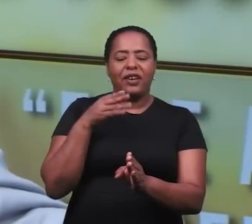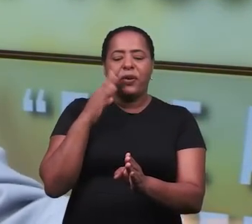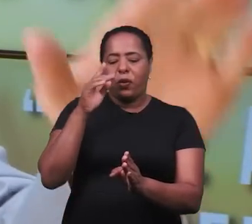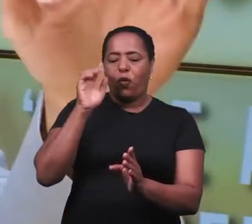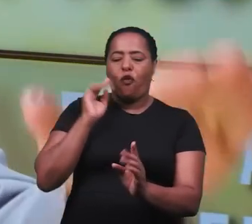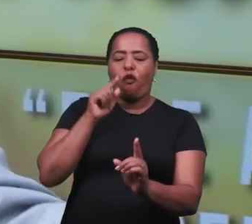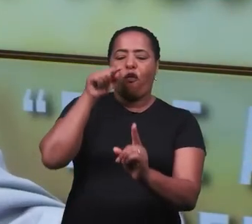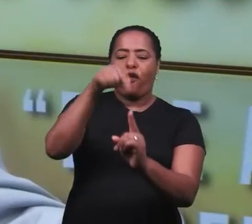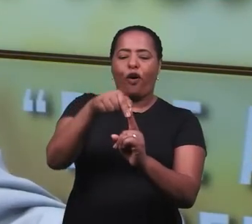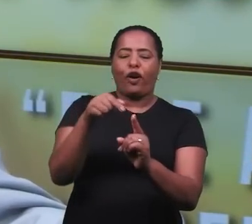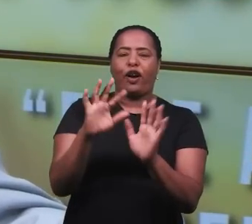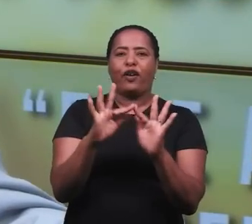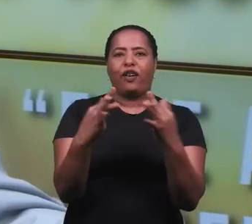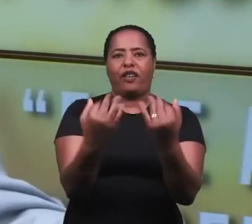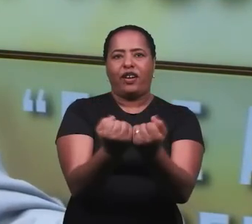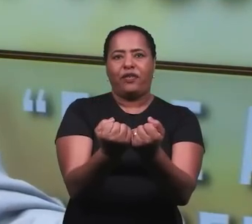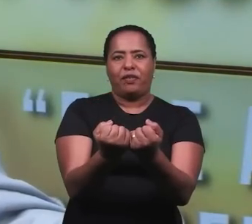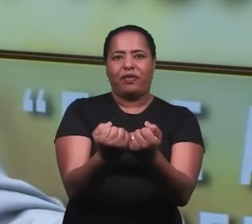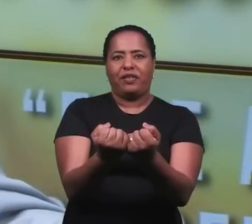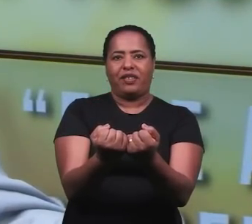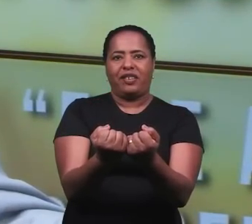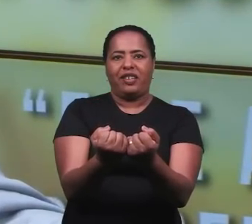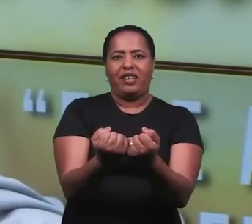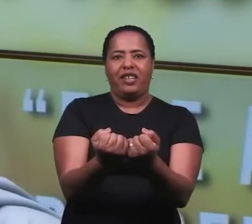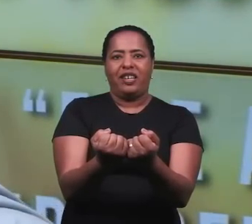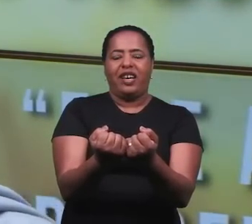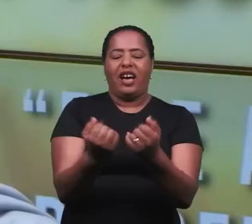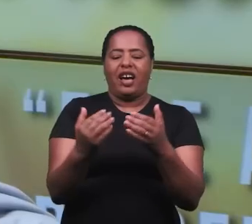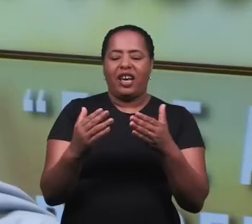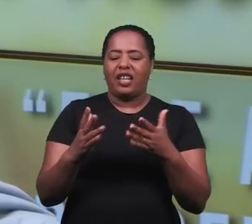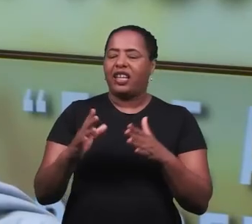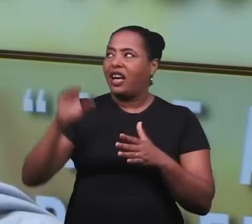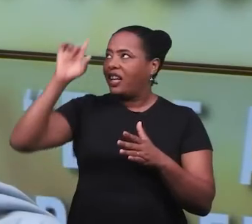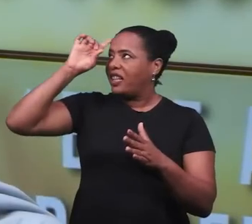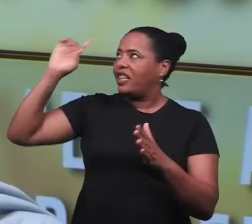aqui. Você renunciou esse tempo aqui, pela sua família, você está